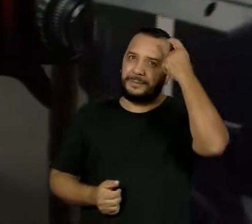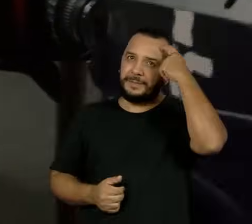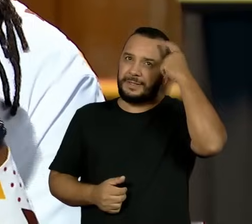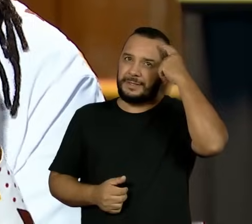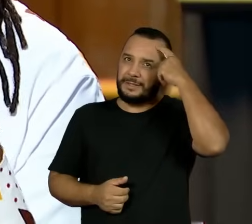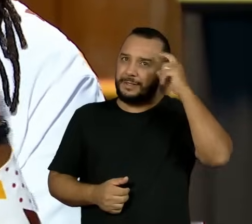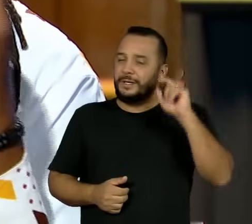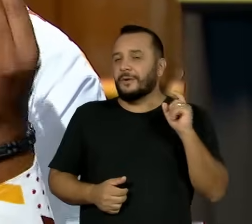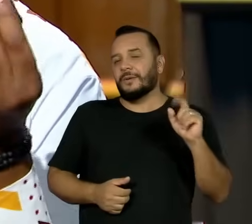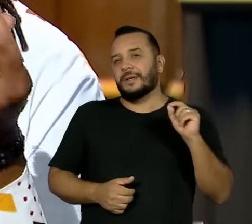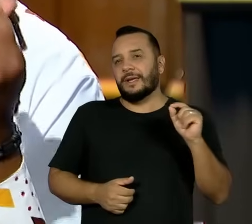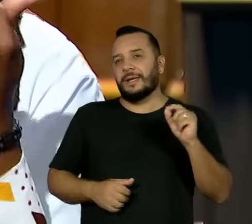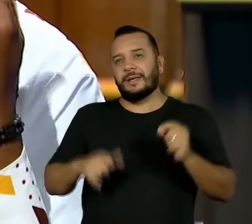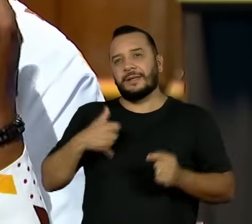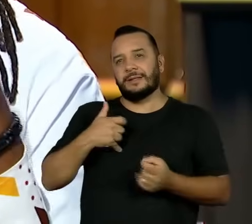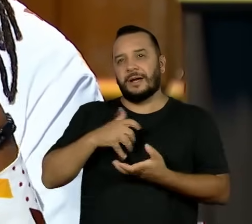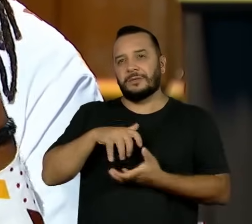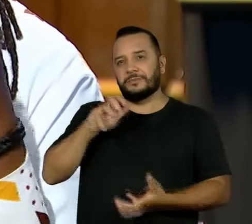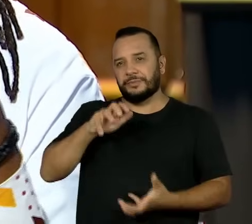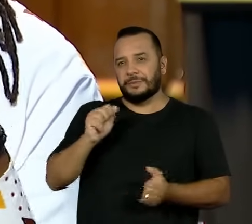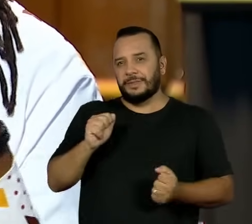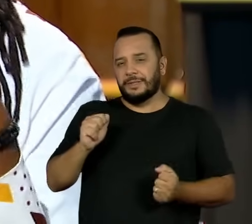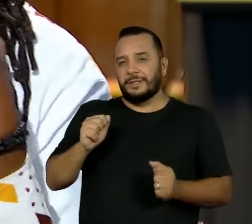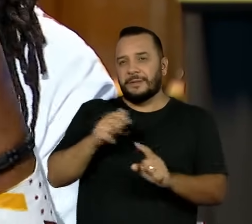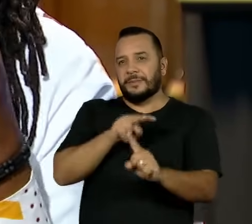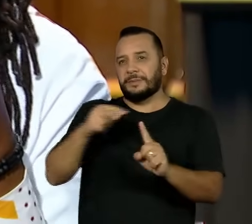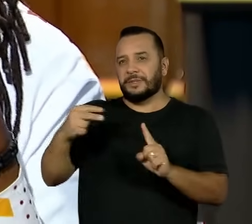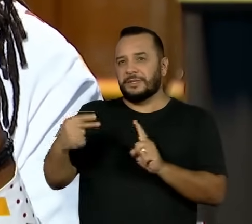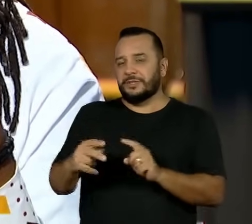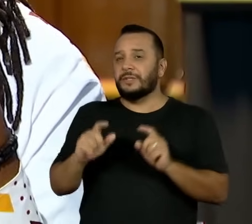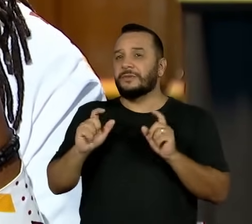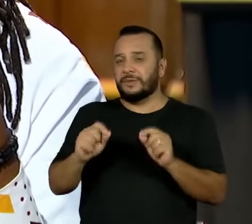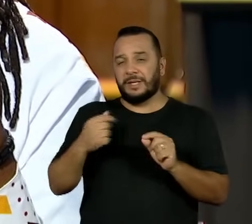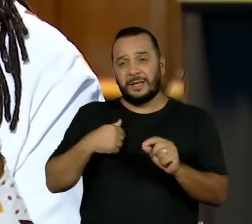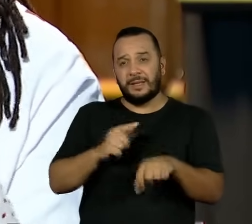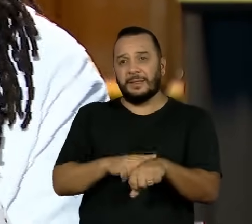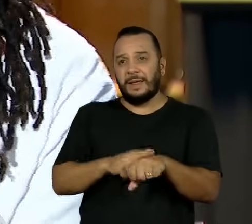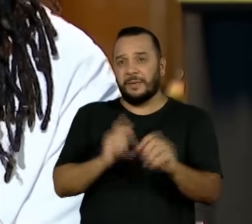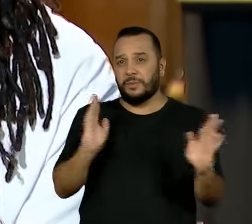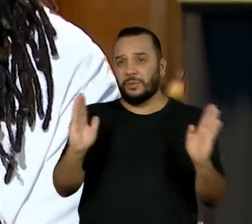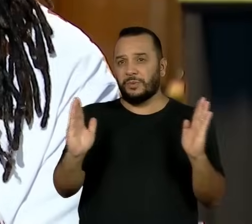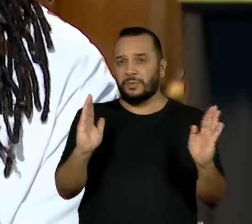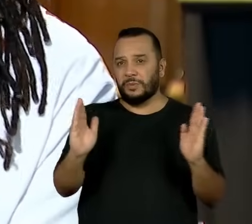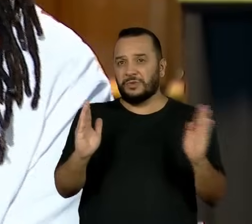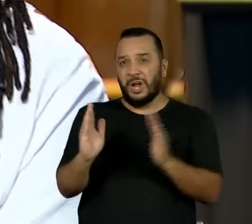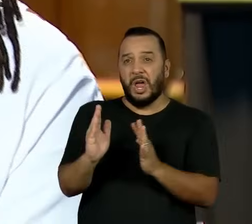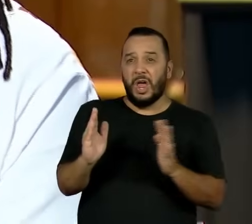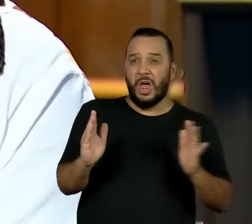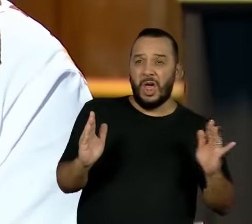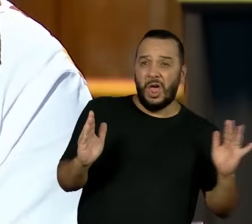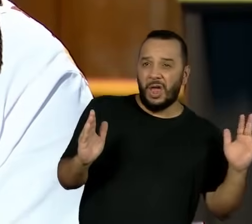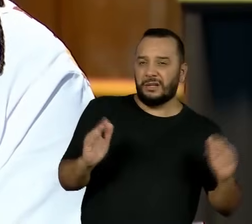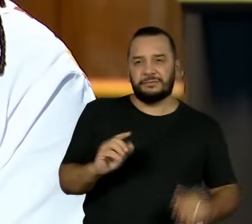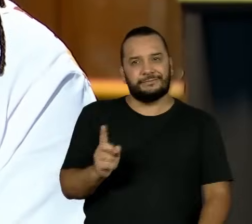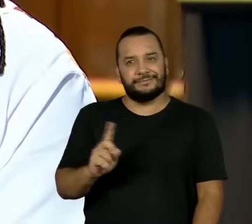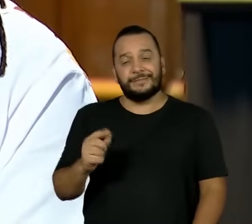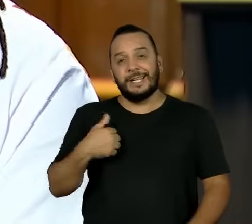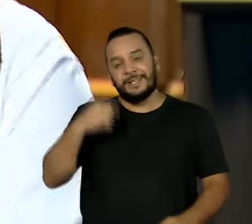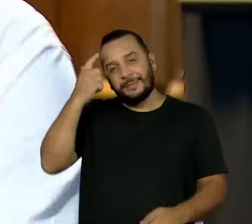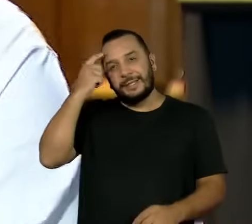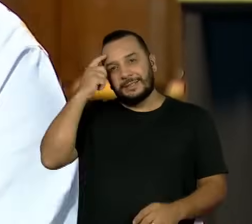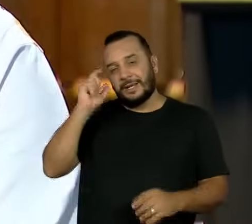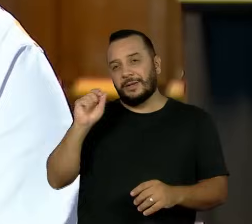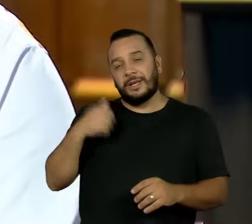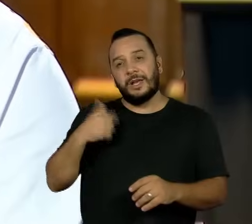muito na velhice, na perspectiva do Cronos, né? Cronológico. Eu acho que é legal pensar na